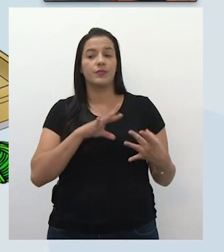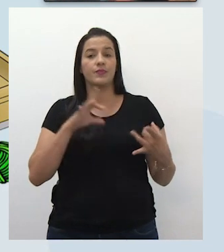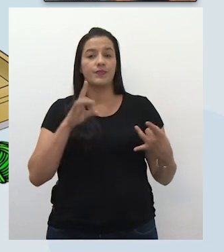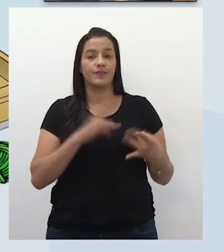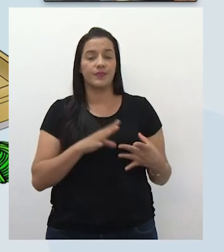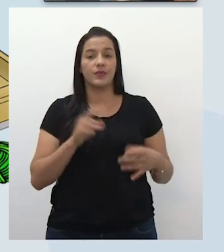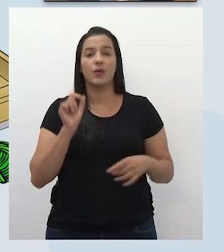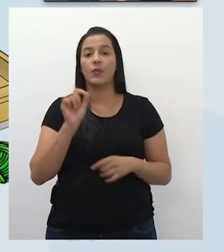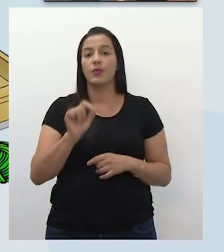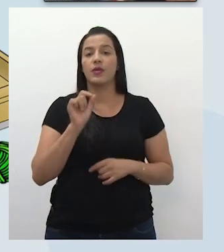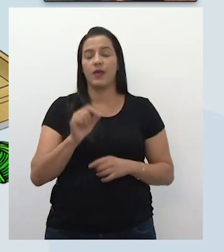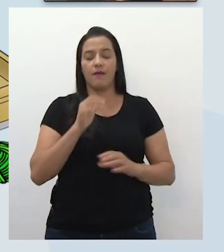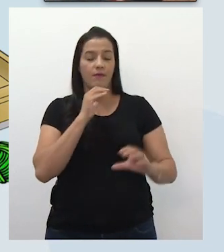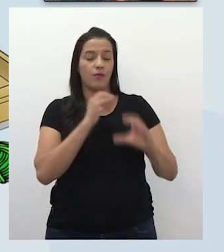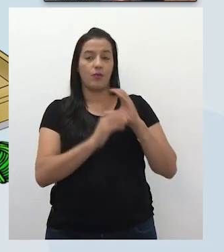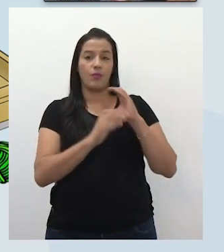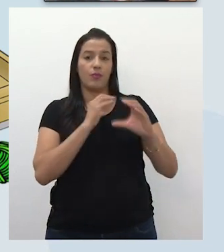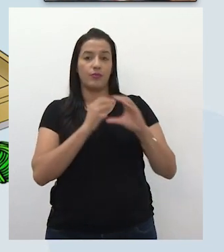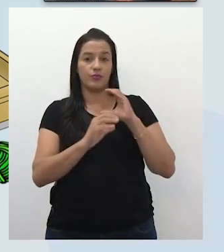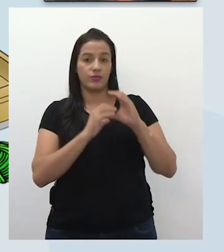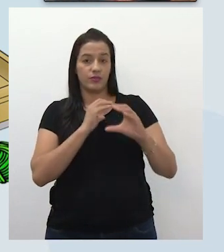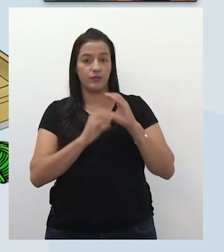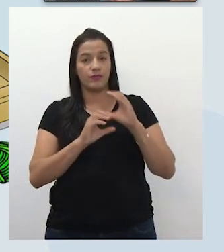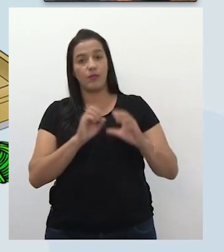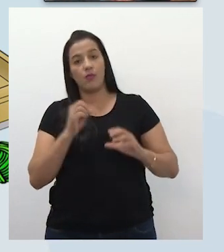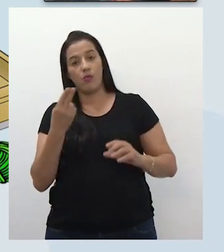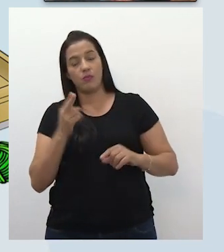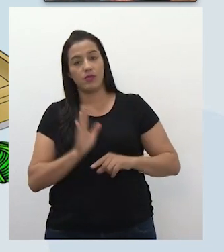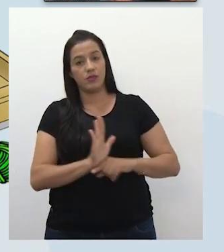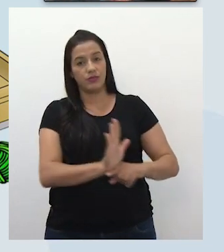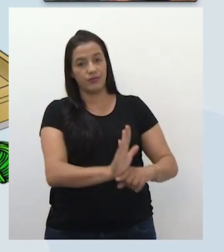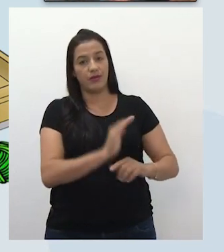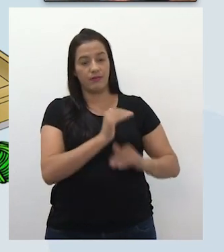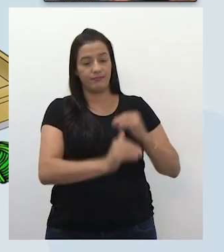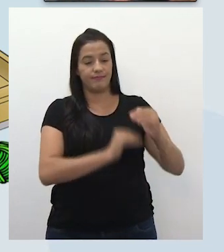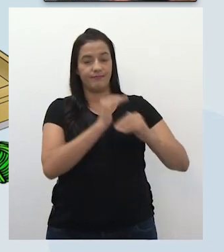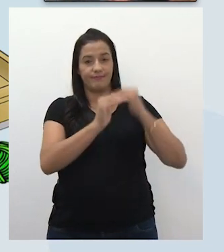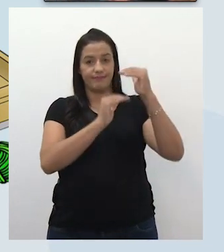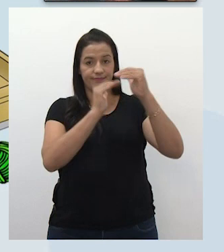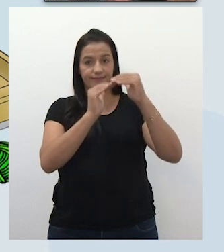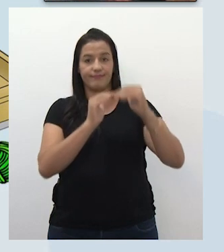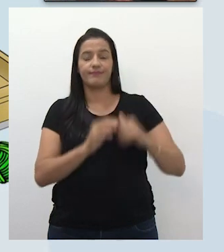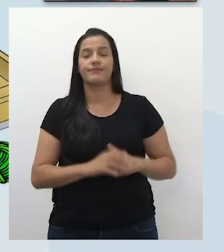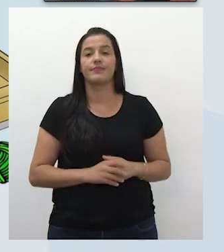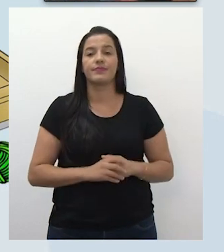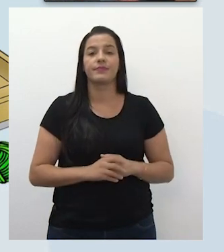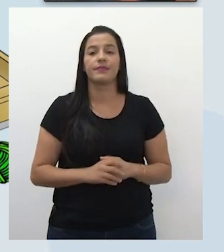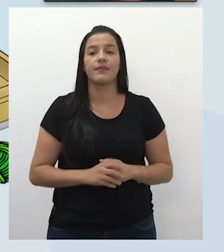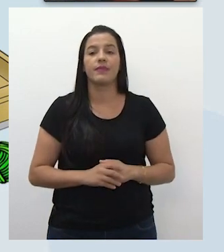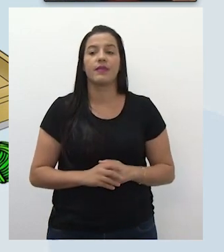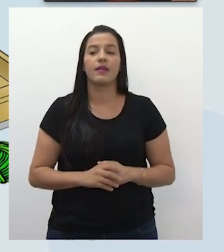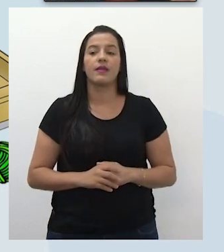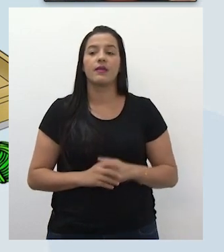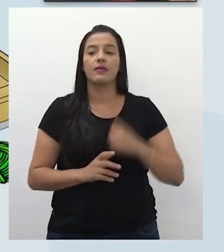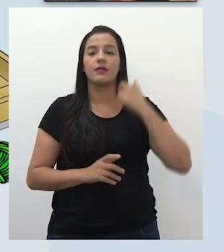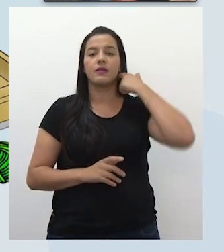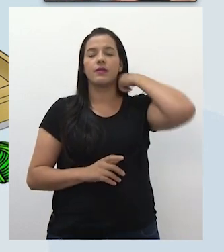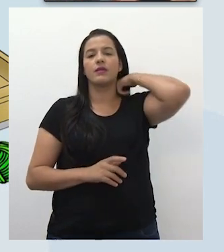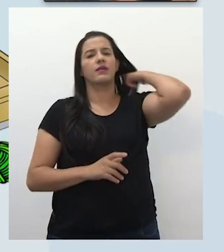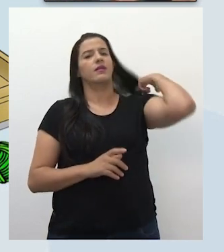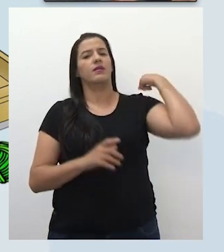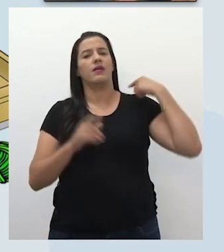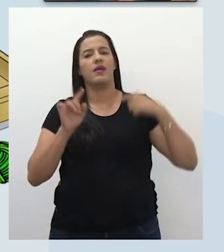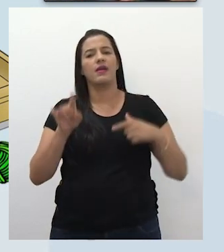o comunicativo ou construtivo, né? Que, na verdade, ele converge